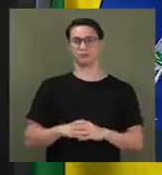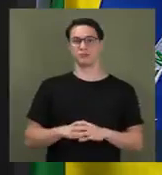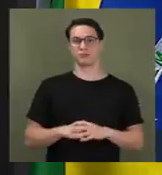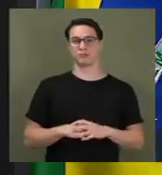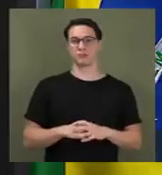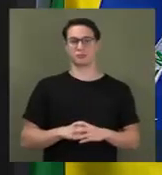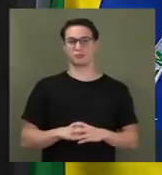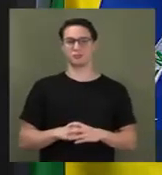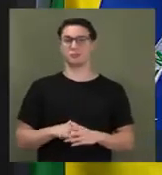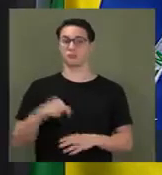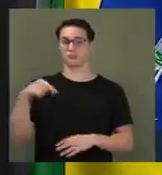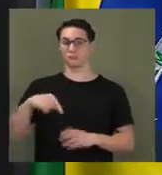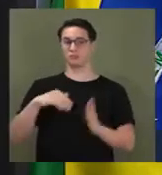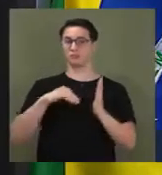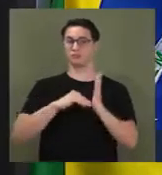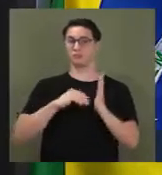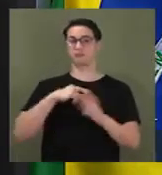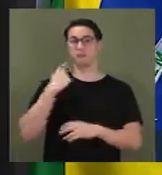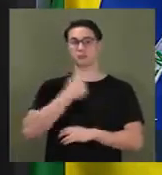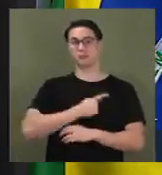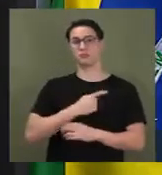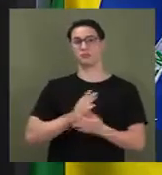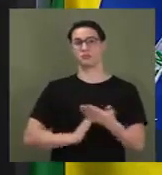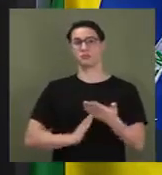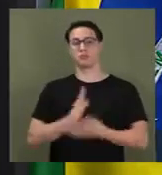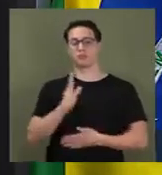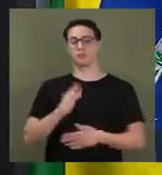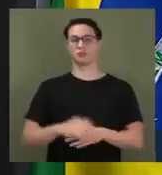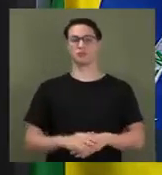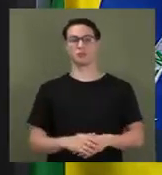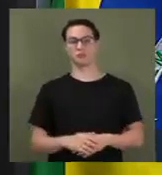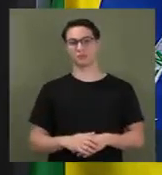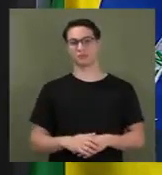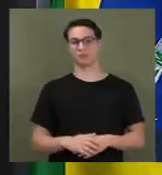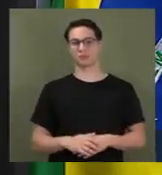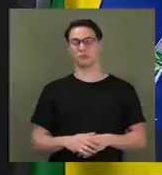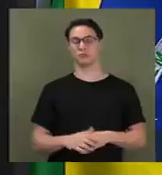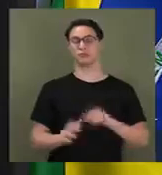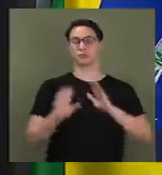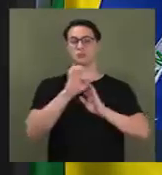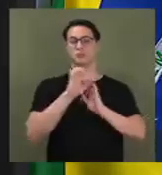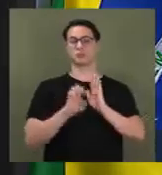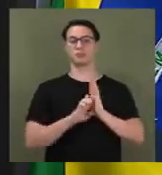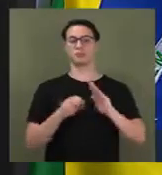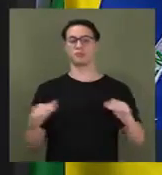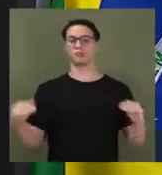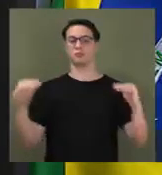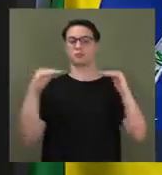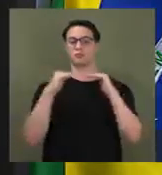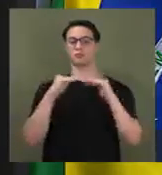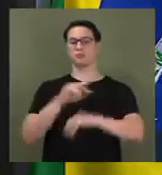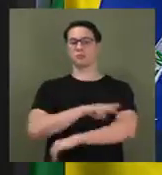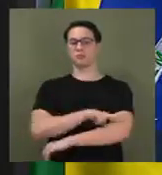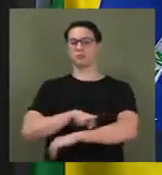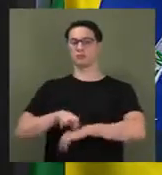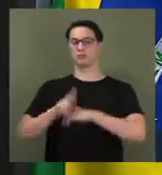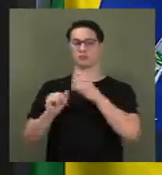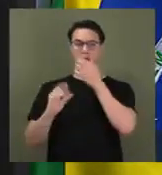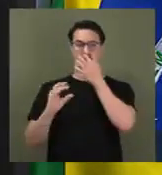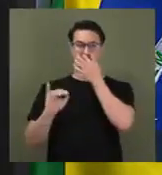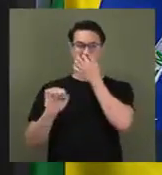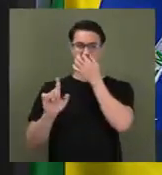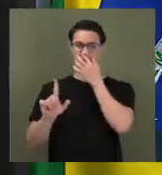foi aqui no Senado que nós aprovamos a versão do Estatuto da Igualdade Racial de nossa